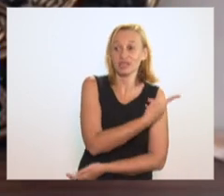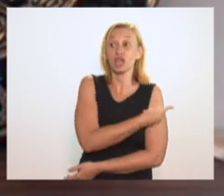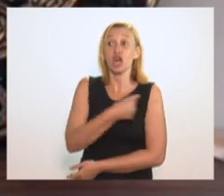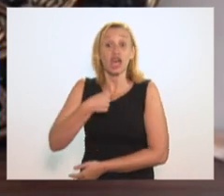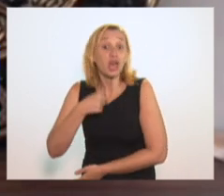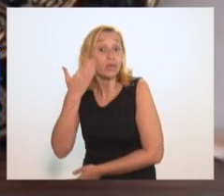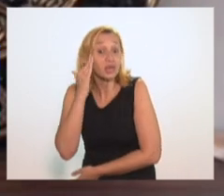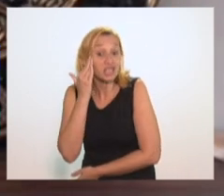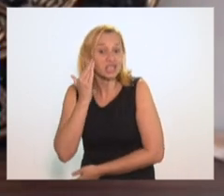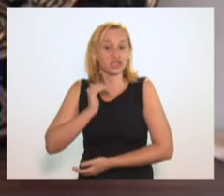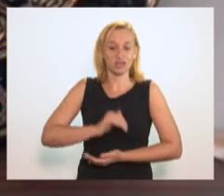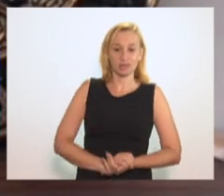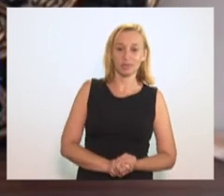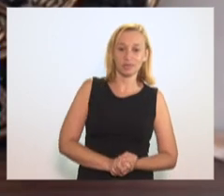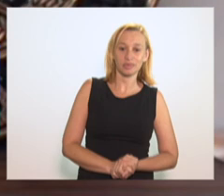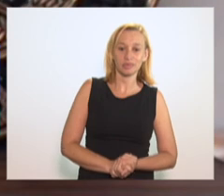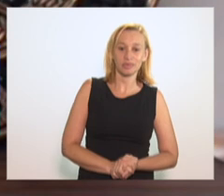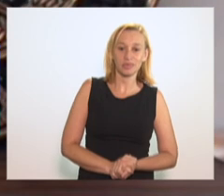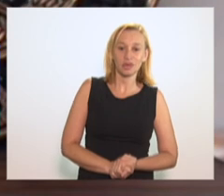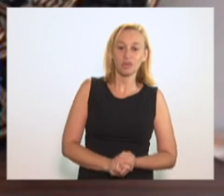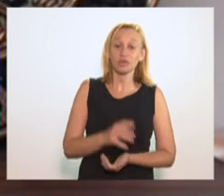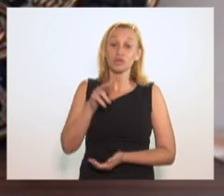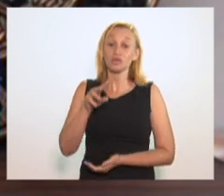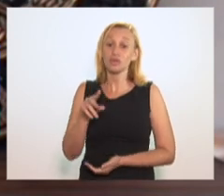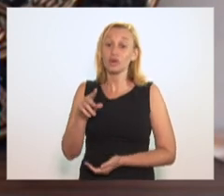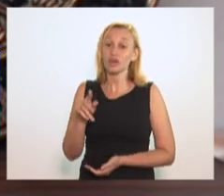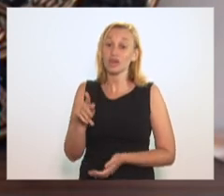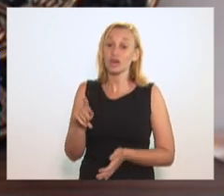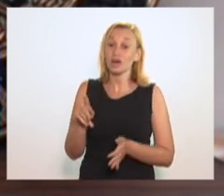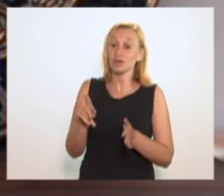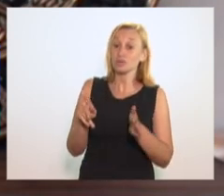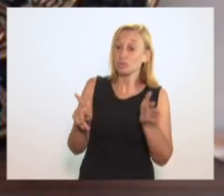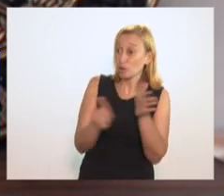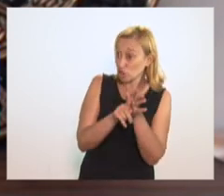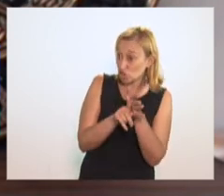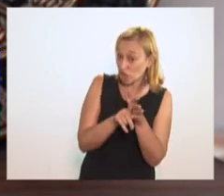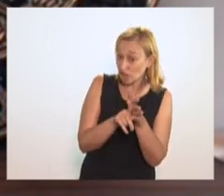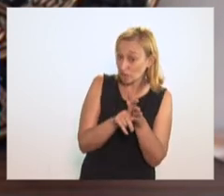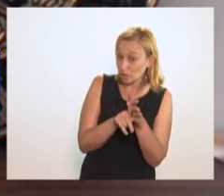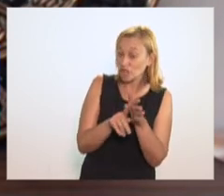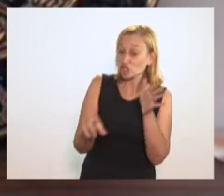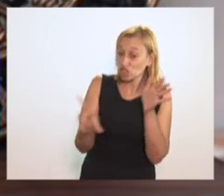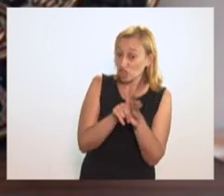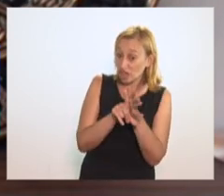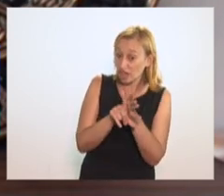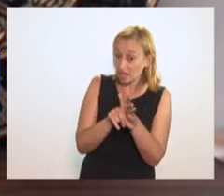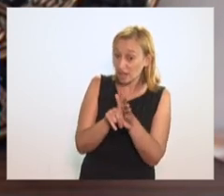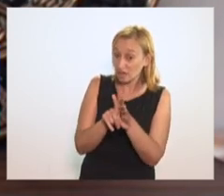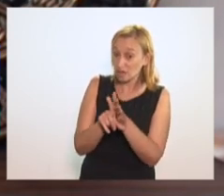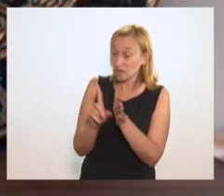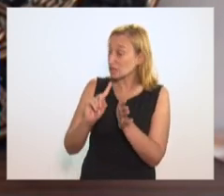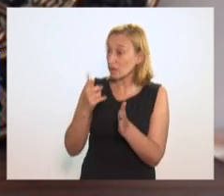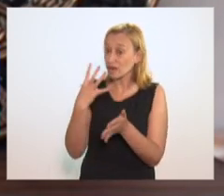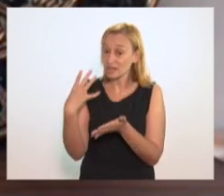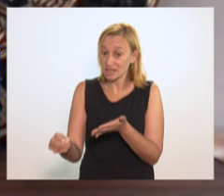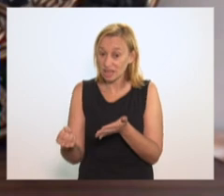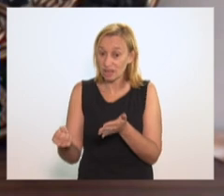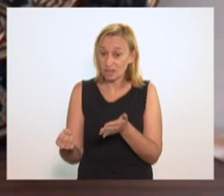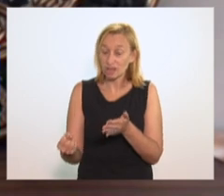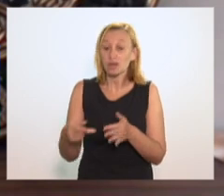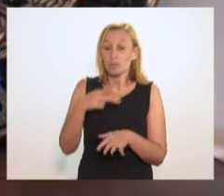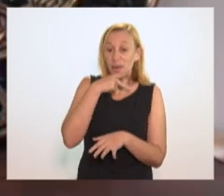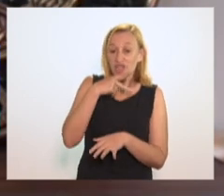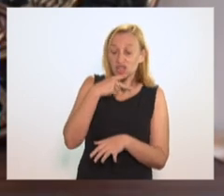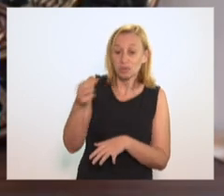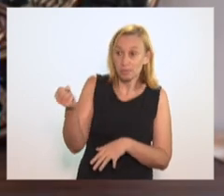entendi quando foi vetado o projeto de lei da bancada do pessoal do estado